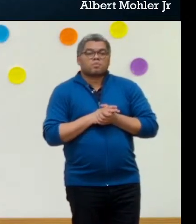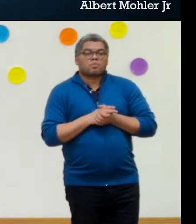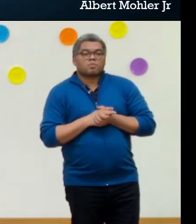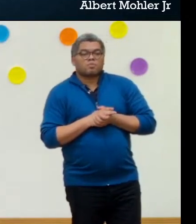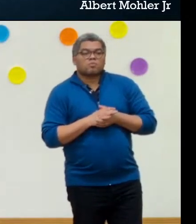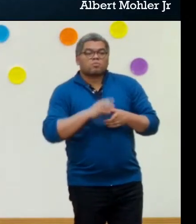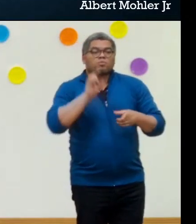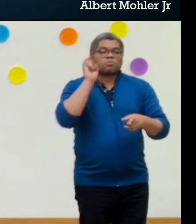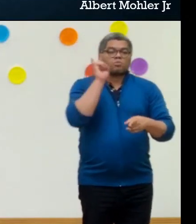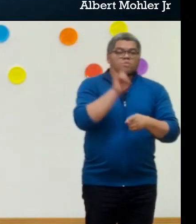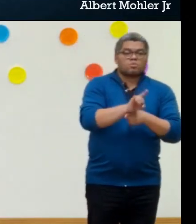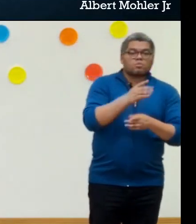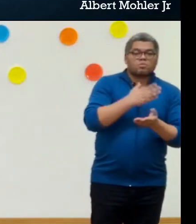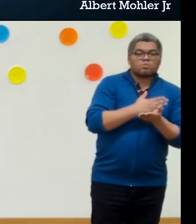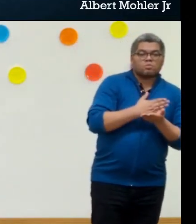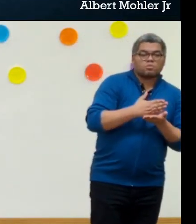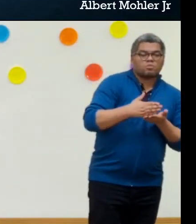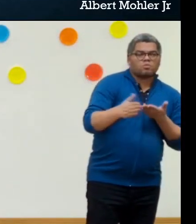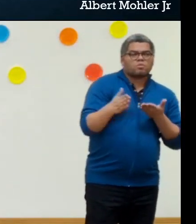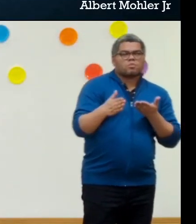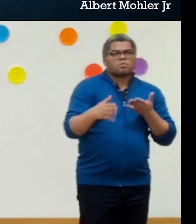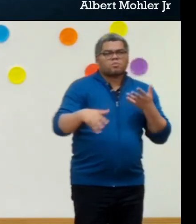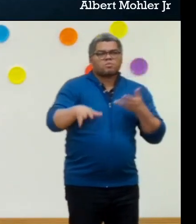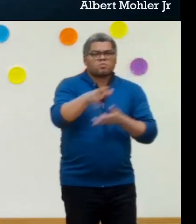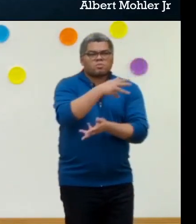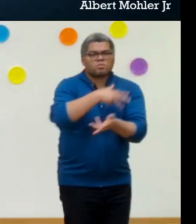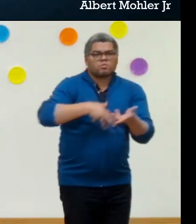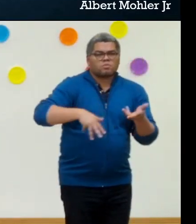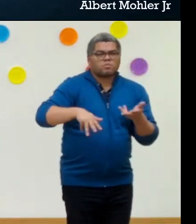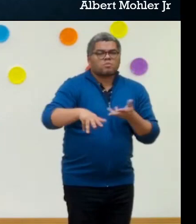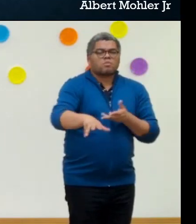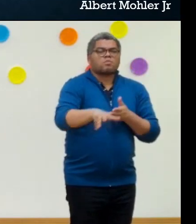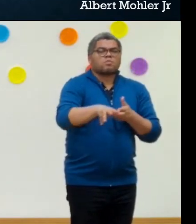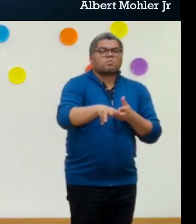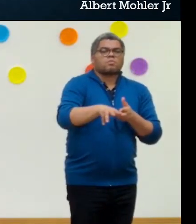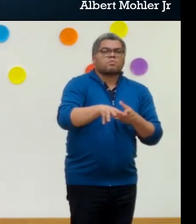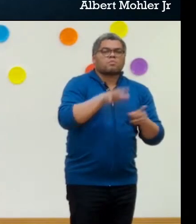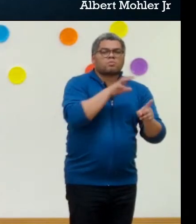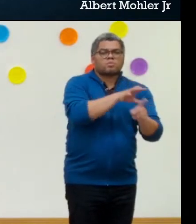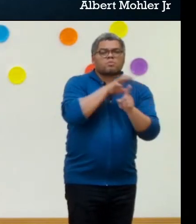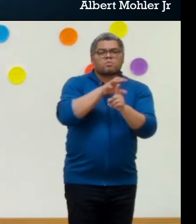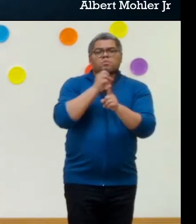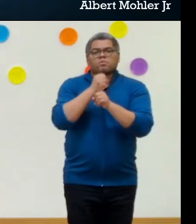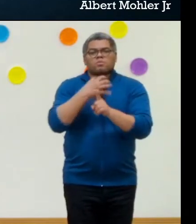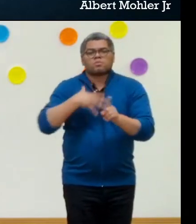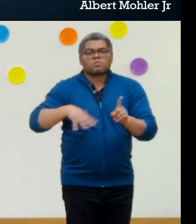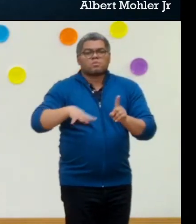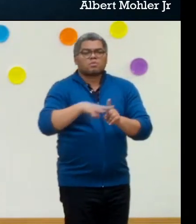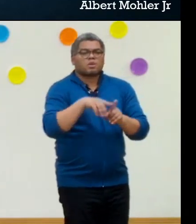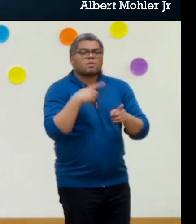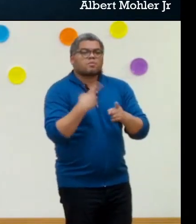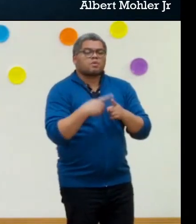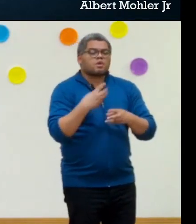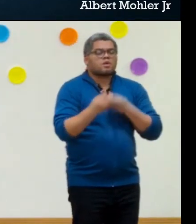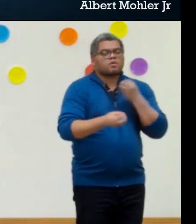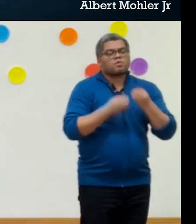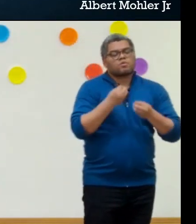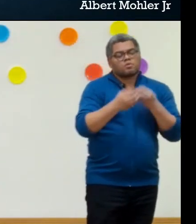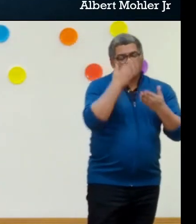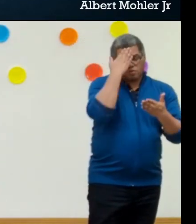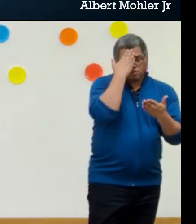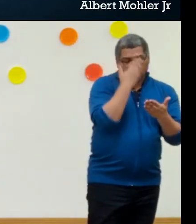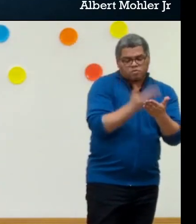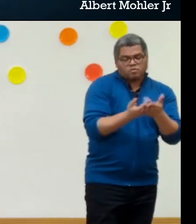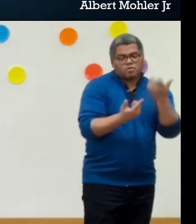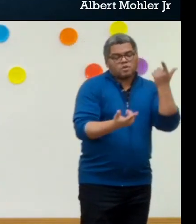O adultério dá início a um colapso que ameaça toda a sociedade. Pois como podemos confiar um no outro,